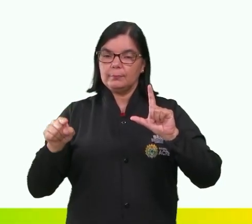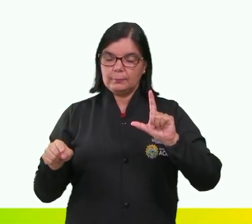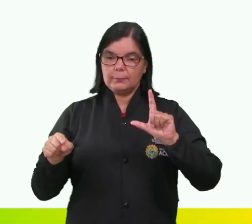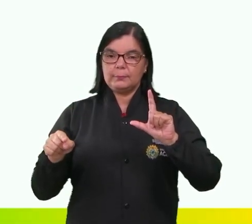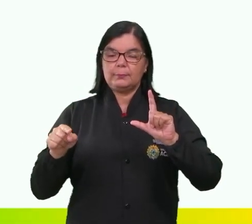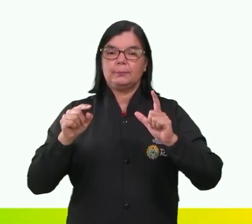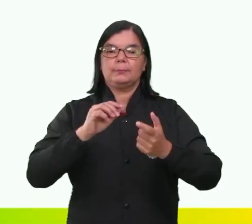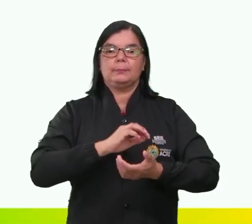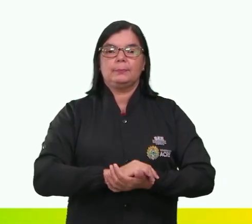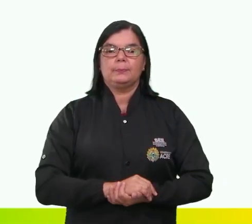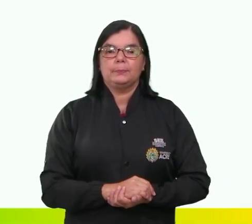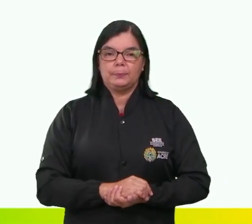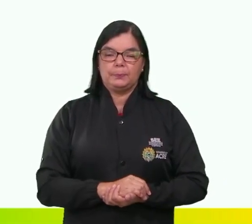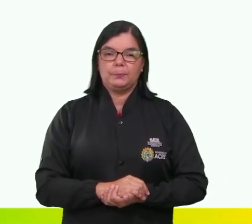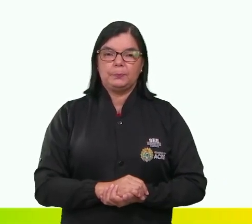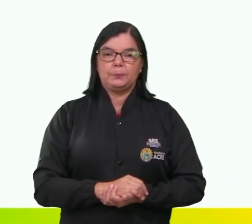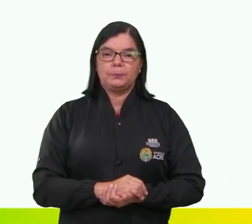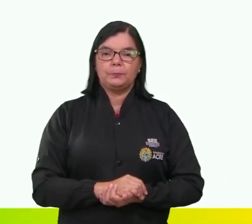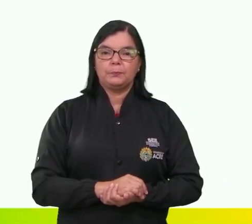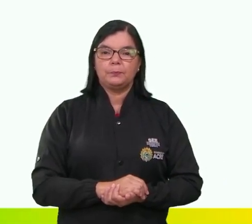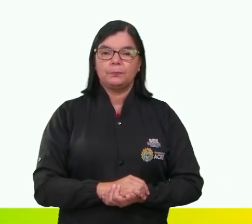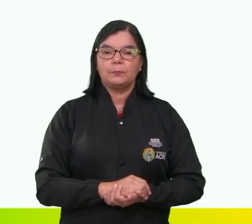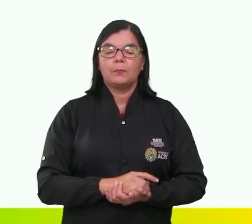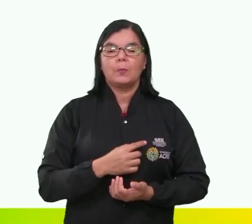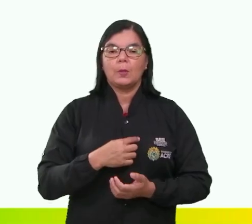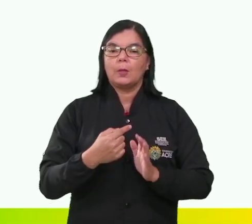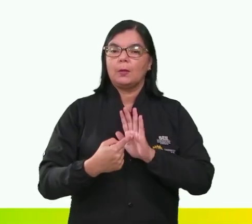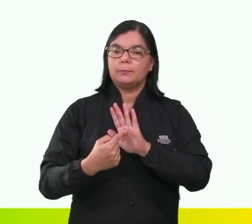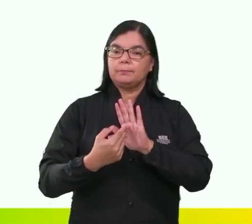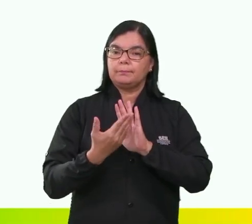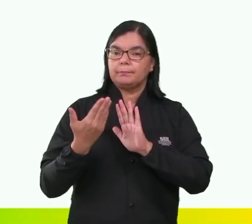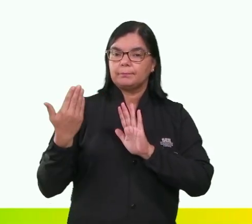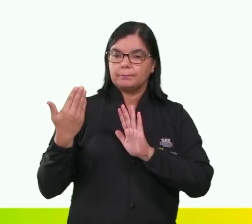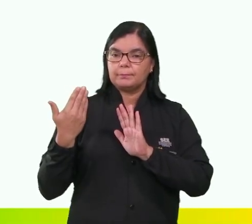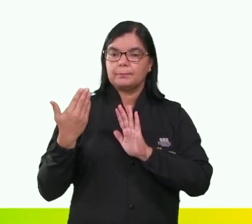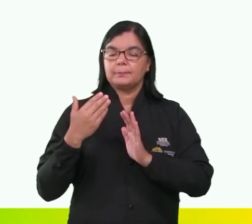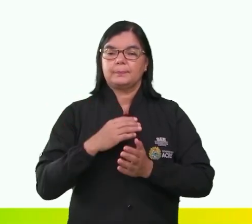voltada para baixo, como nessa